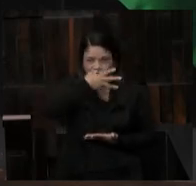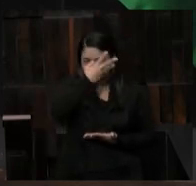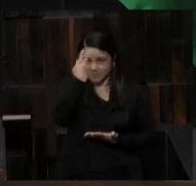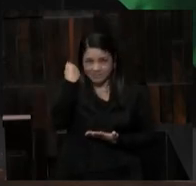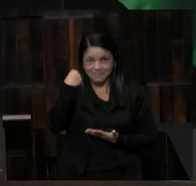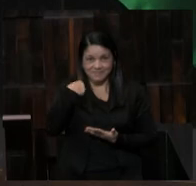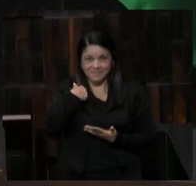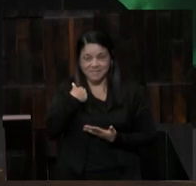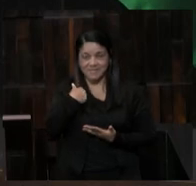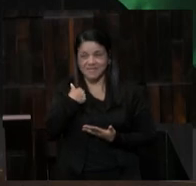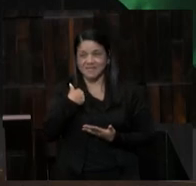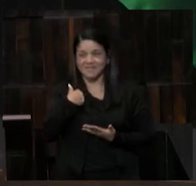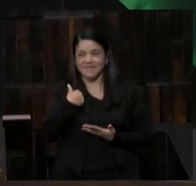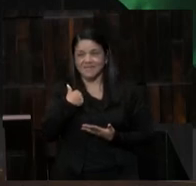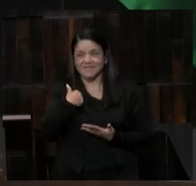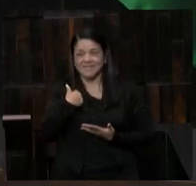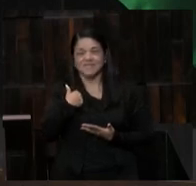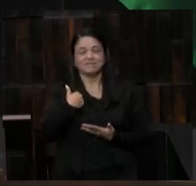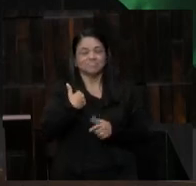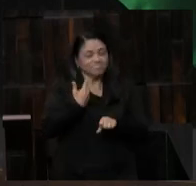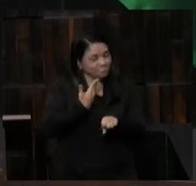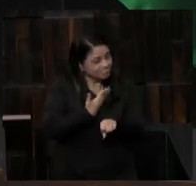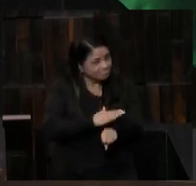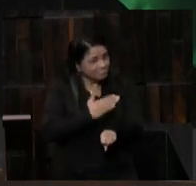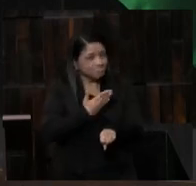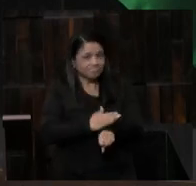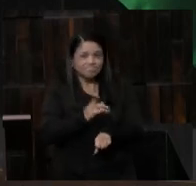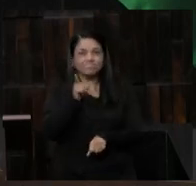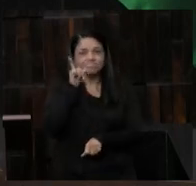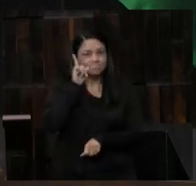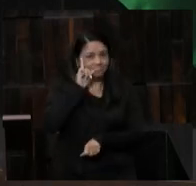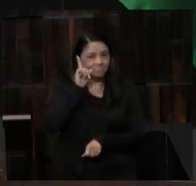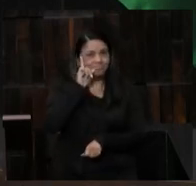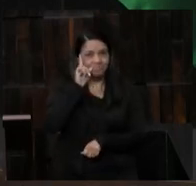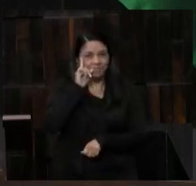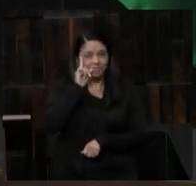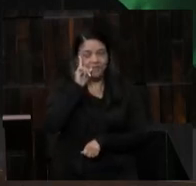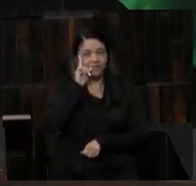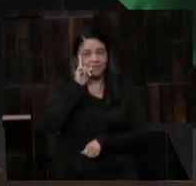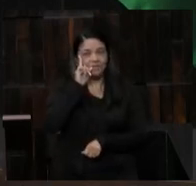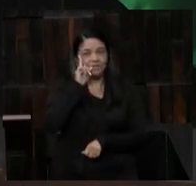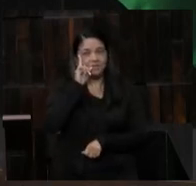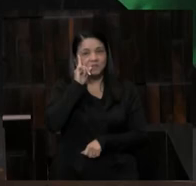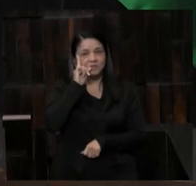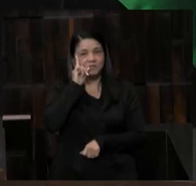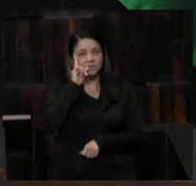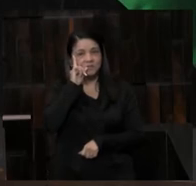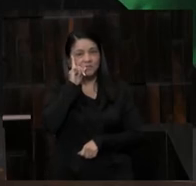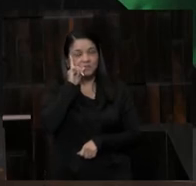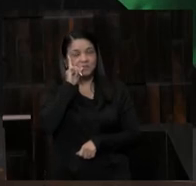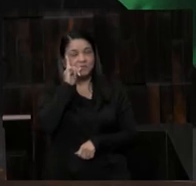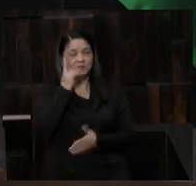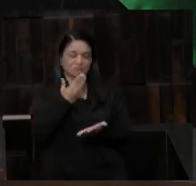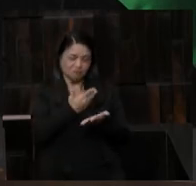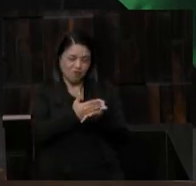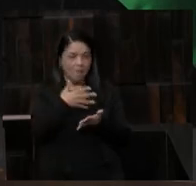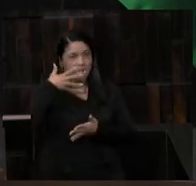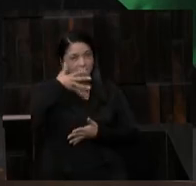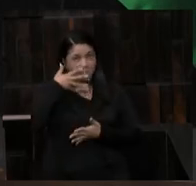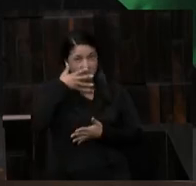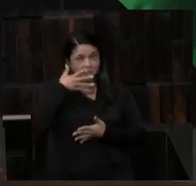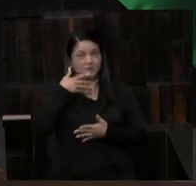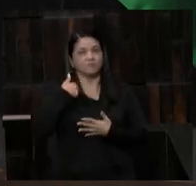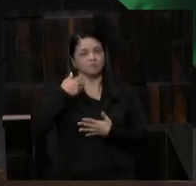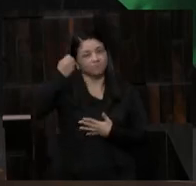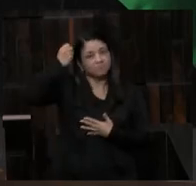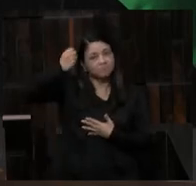acho que é um exercício diário que nós temos que fazer. Então, eu vou fazer, eu sei que eu já iniciei a minha fala, mas